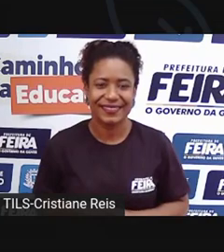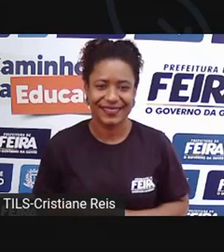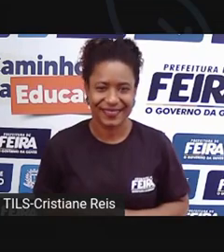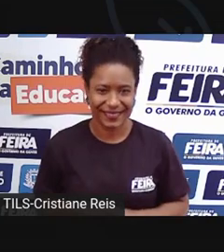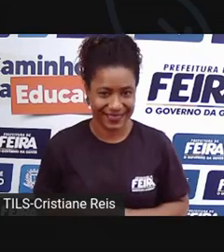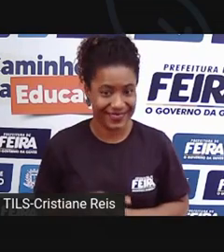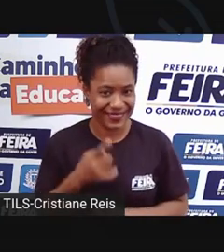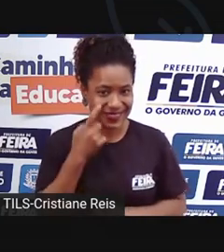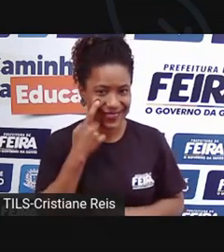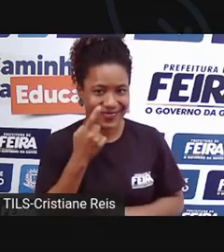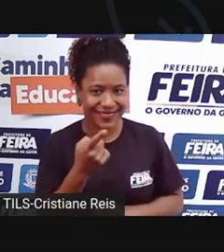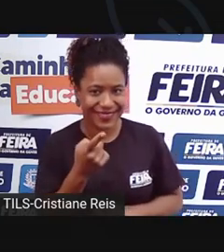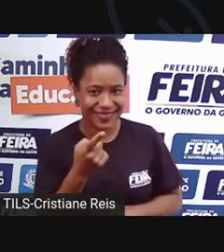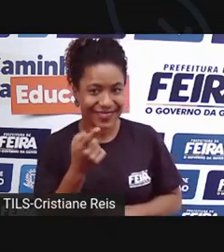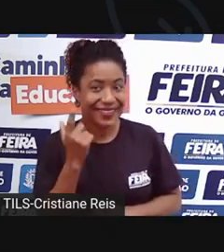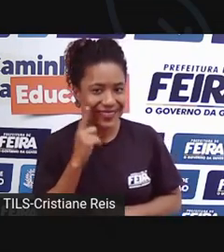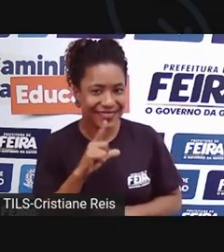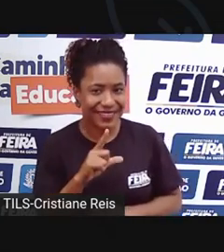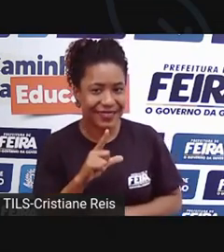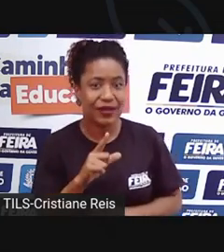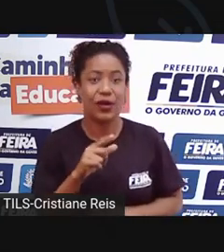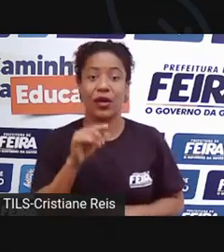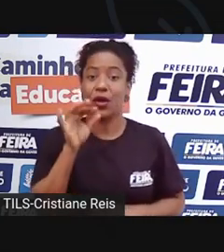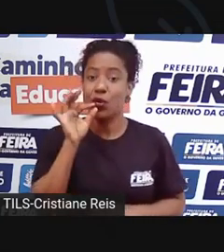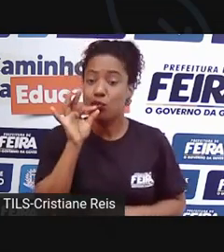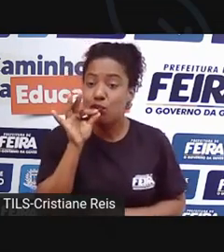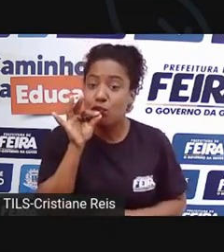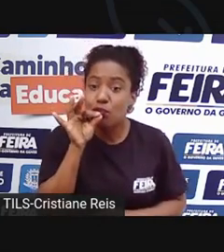Estão conseguindo ver? Agora a gente vai